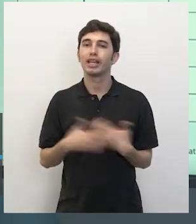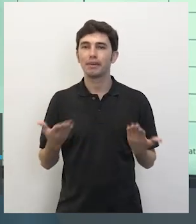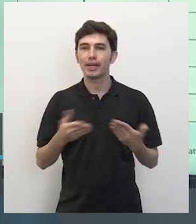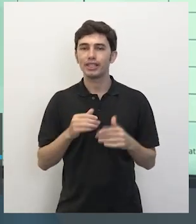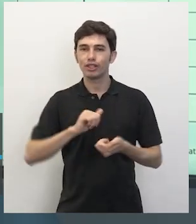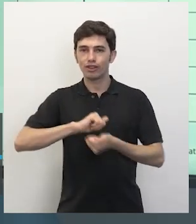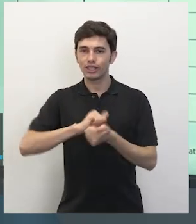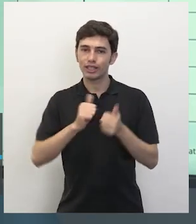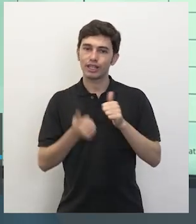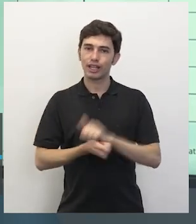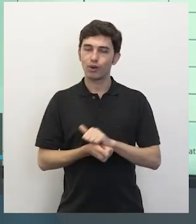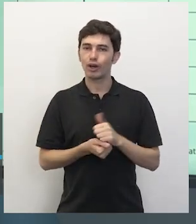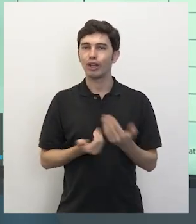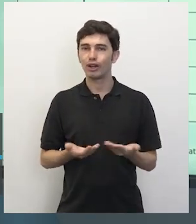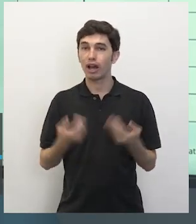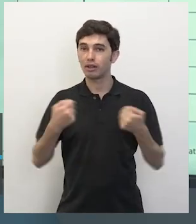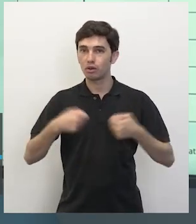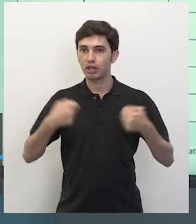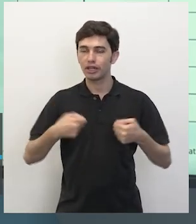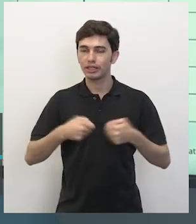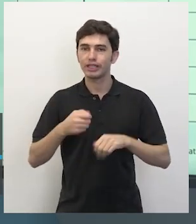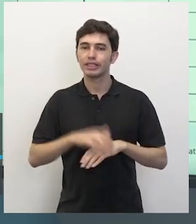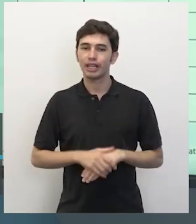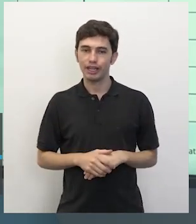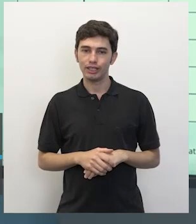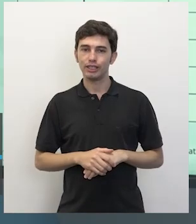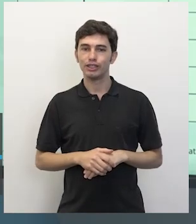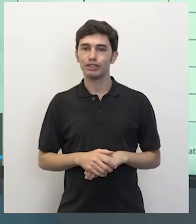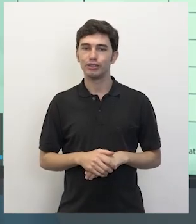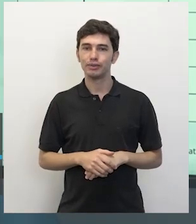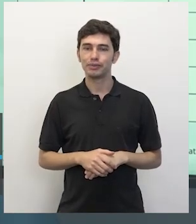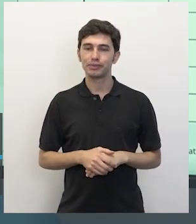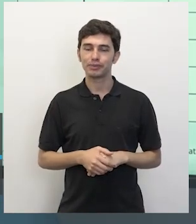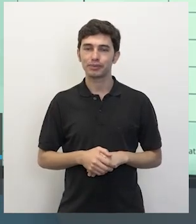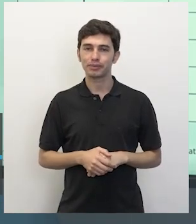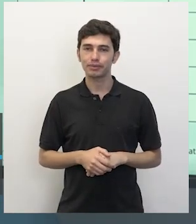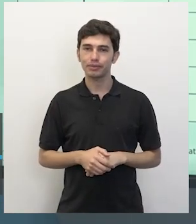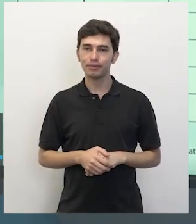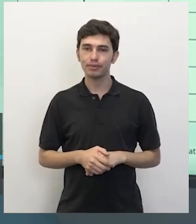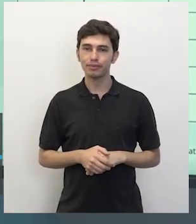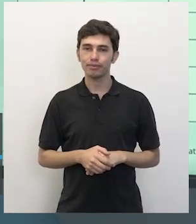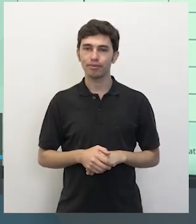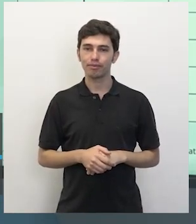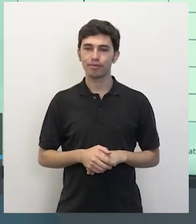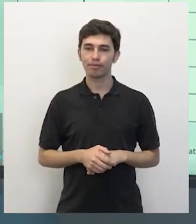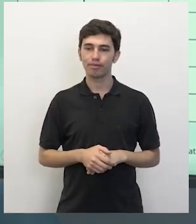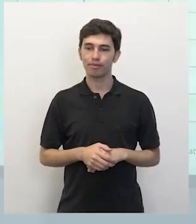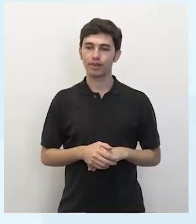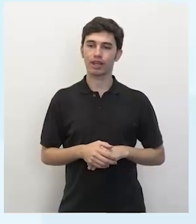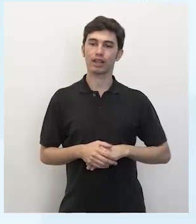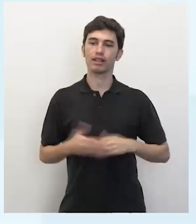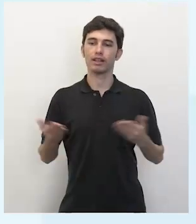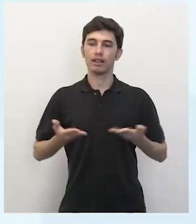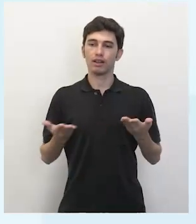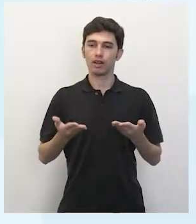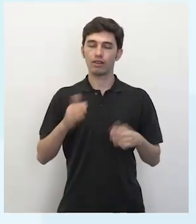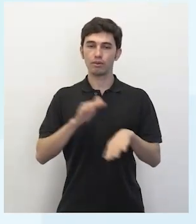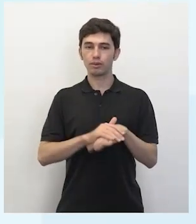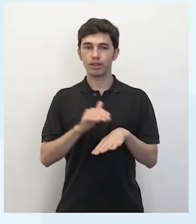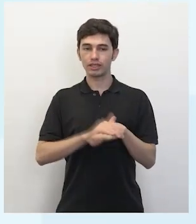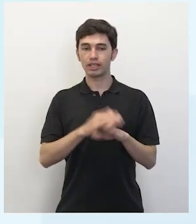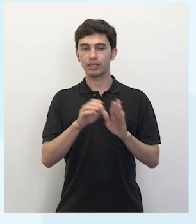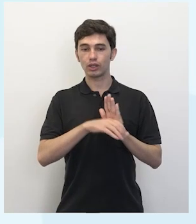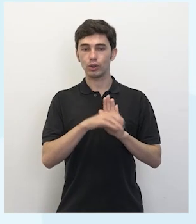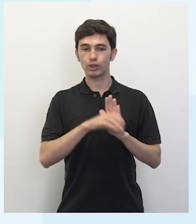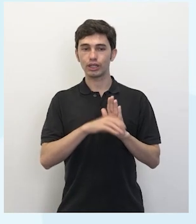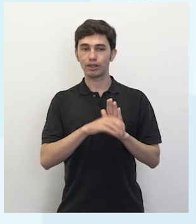conforme a necessidade e o decorrer da aula. Tudo bem? Tá. Então vamos fazer esse conceito. A